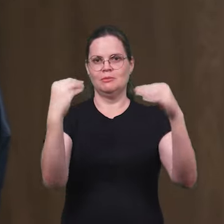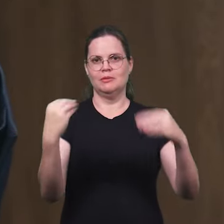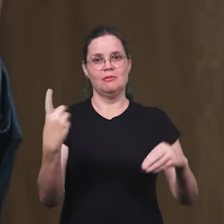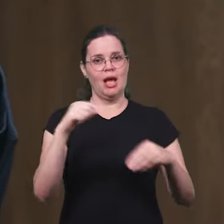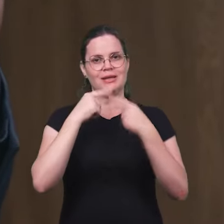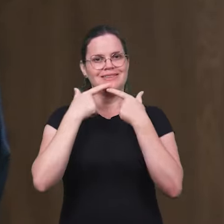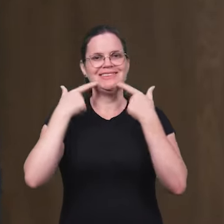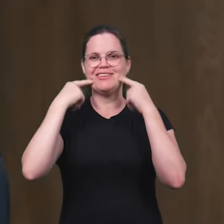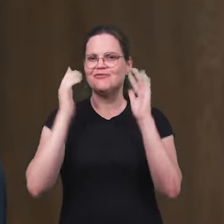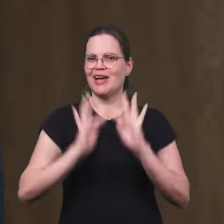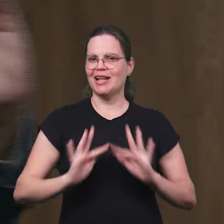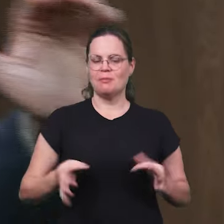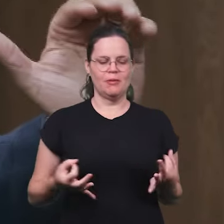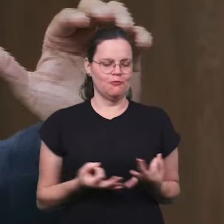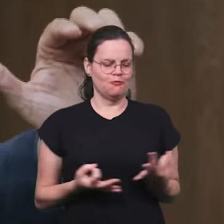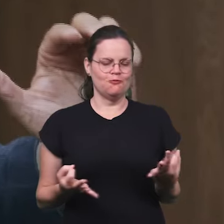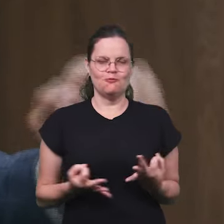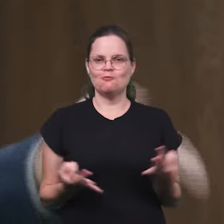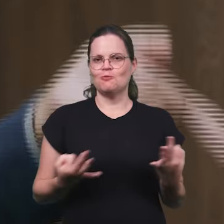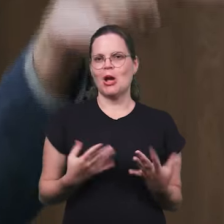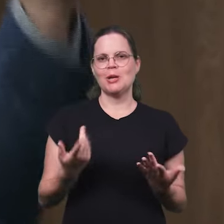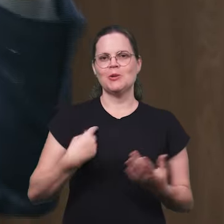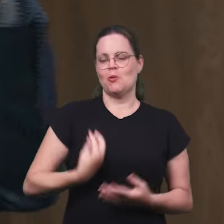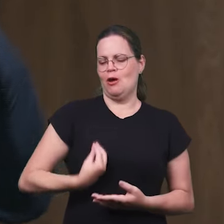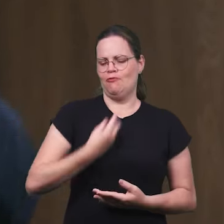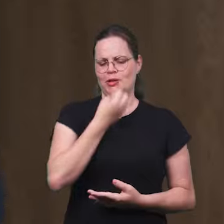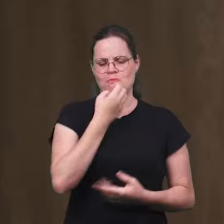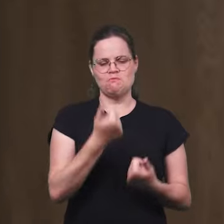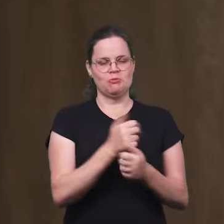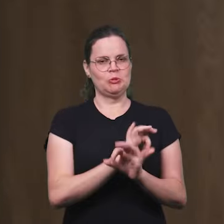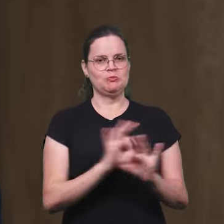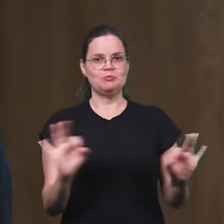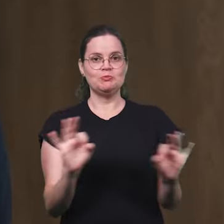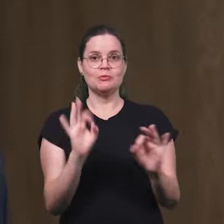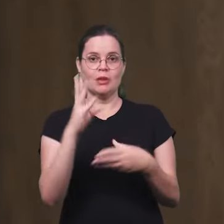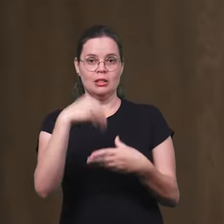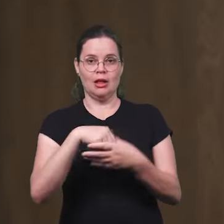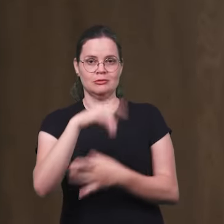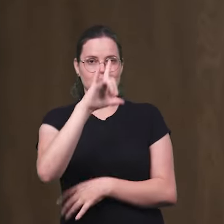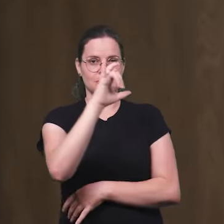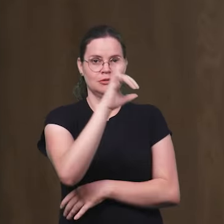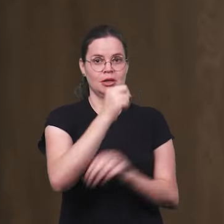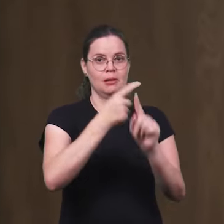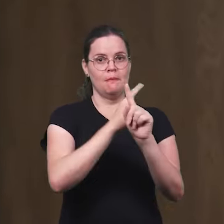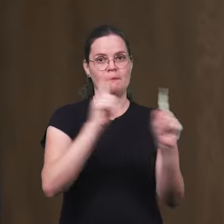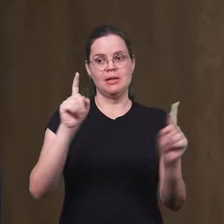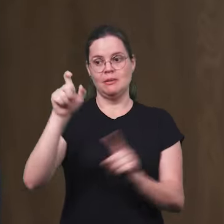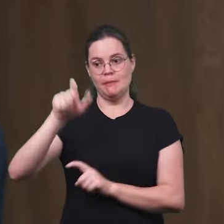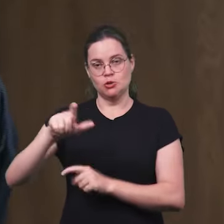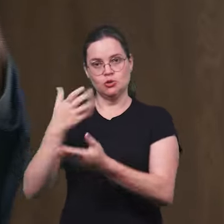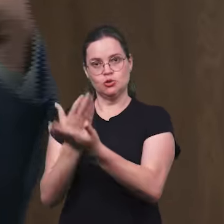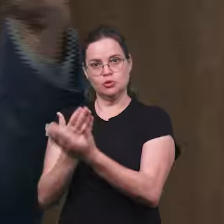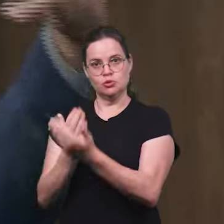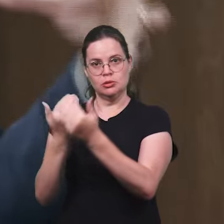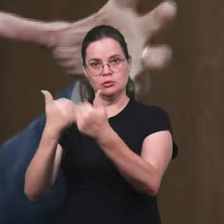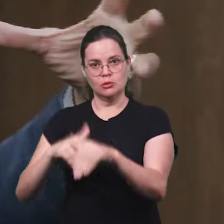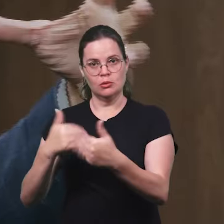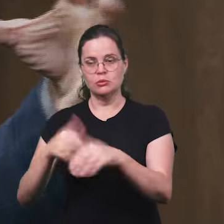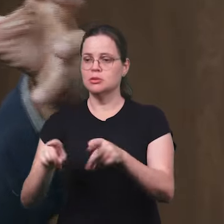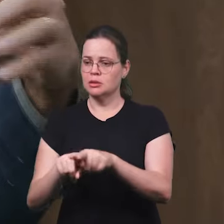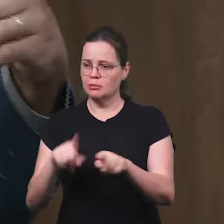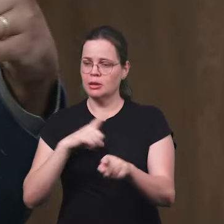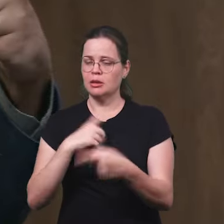todo mundo tá, né? A vida perfeita no Instagram. E para quem estuda para concurso, isso acontece também. As pessoas geralmente